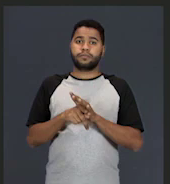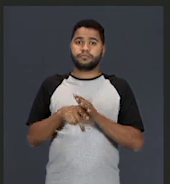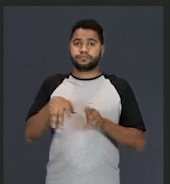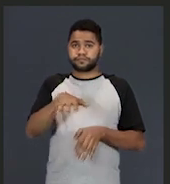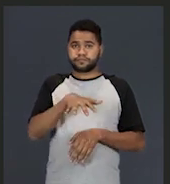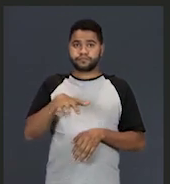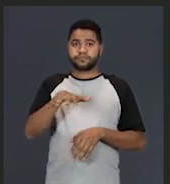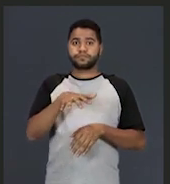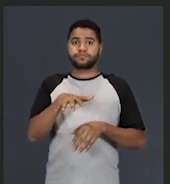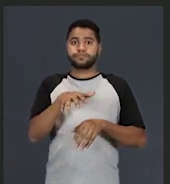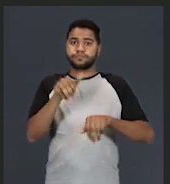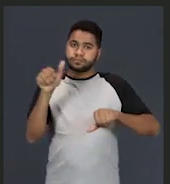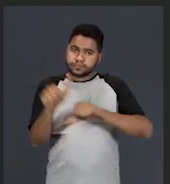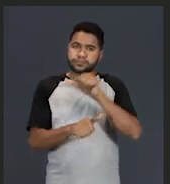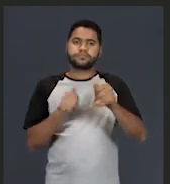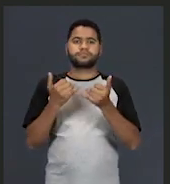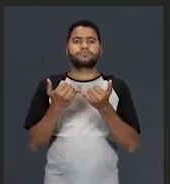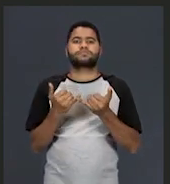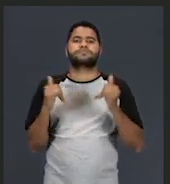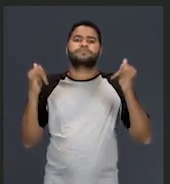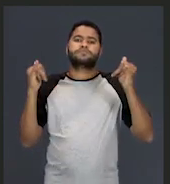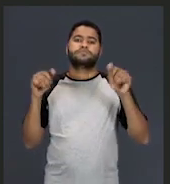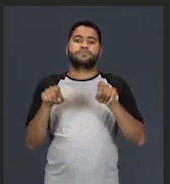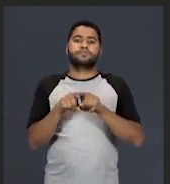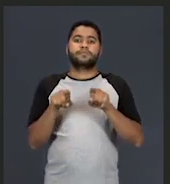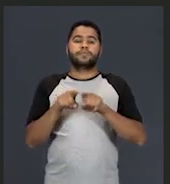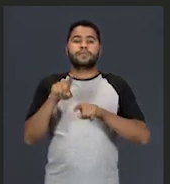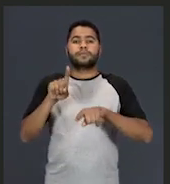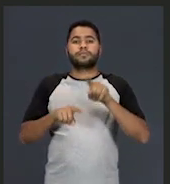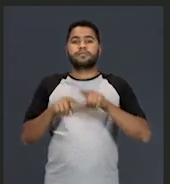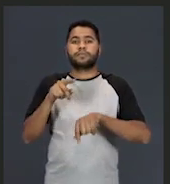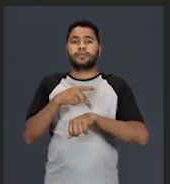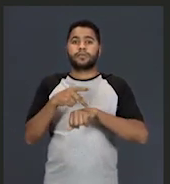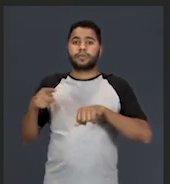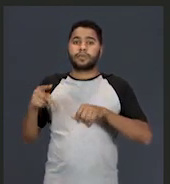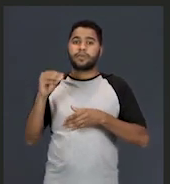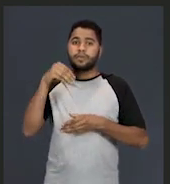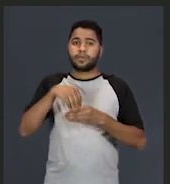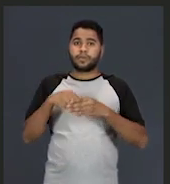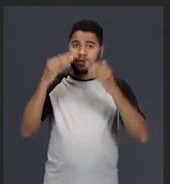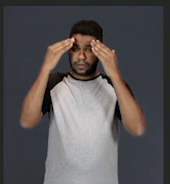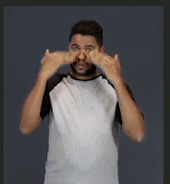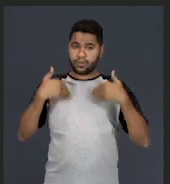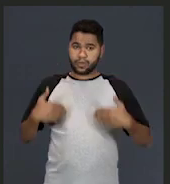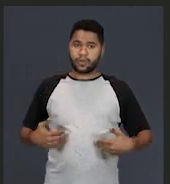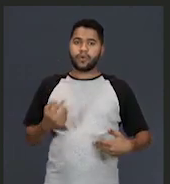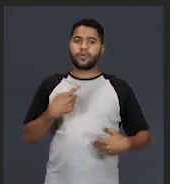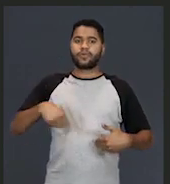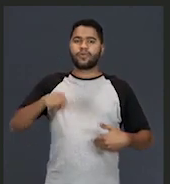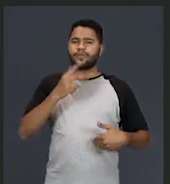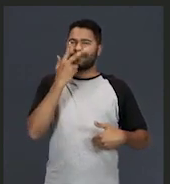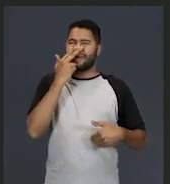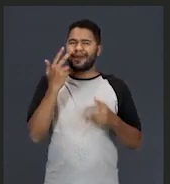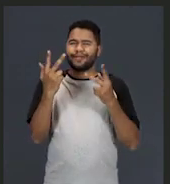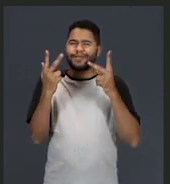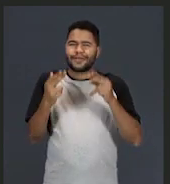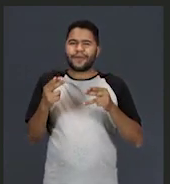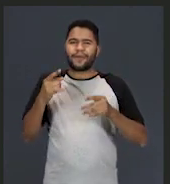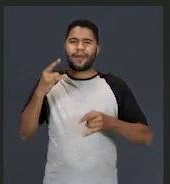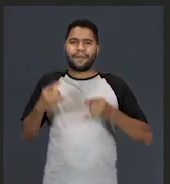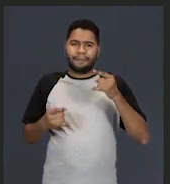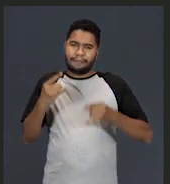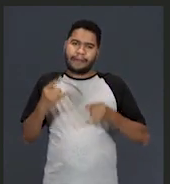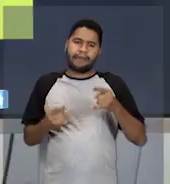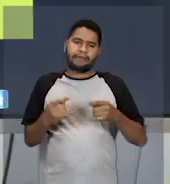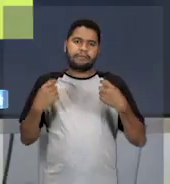em energia e matéria-primas para o corpo. Nós somos uma máquina e, como máquina, não podemos viver